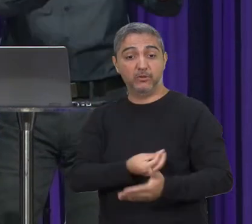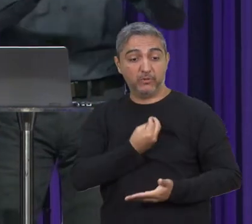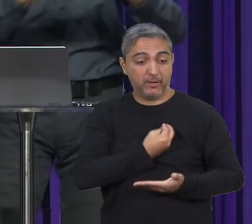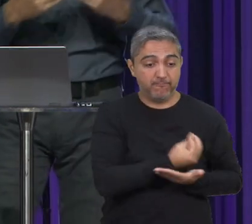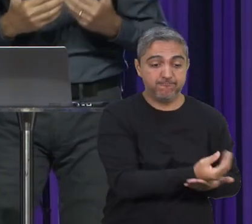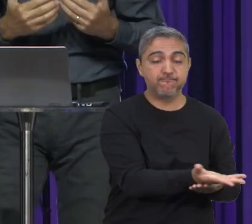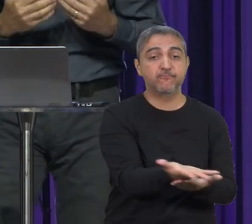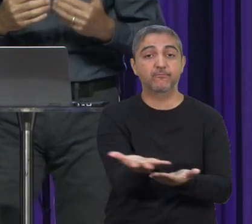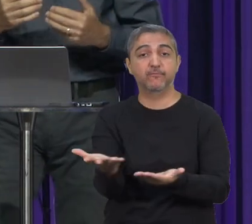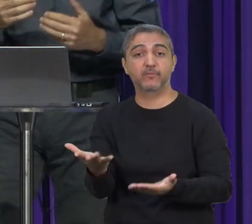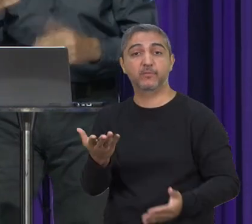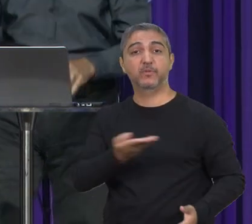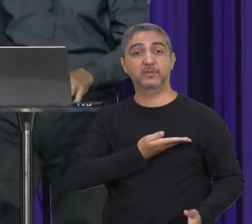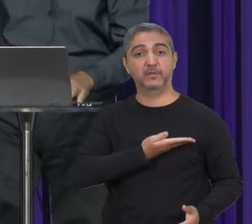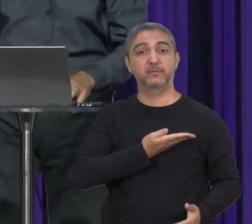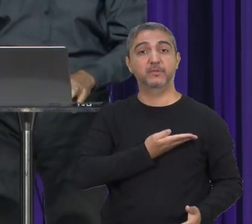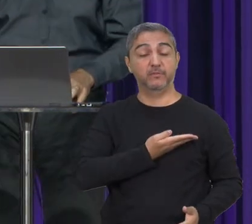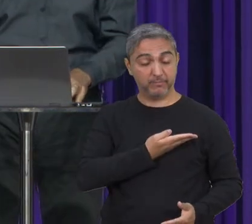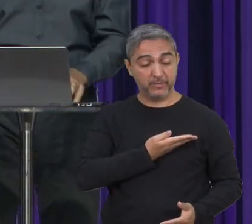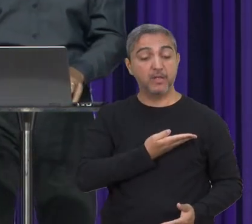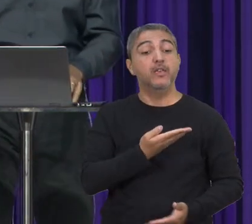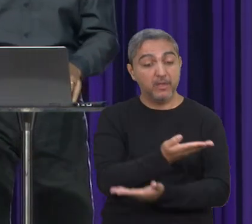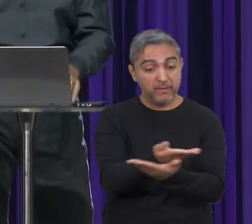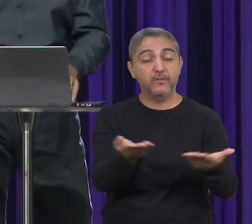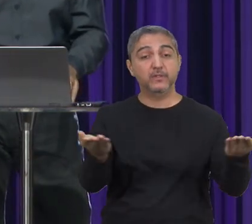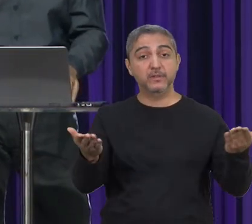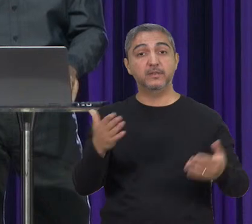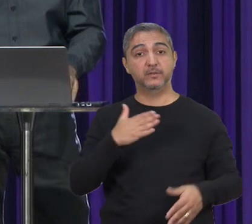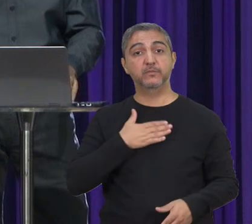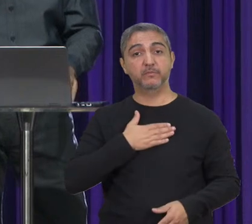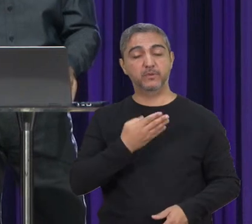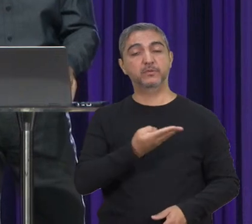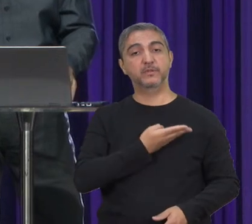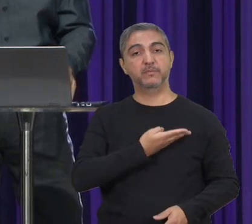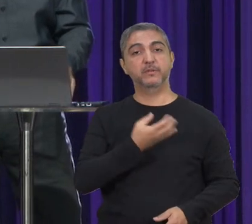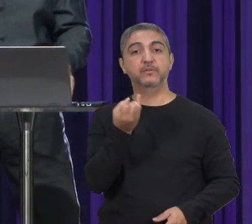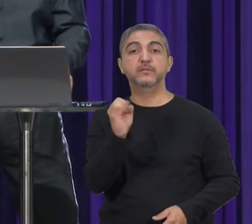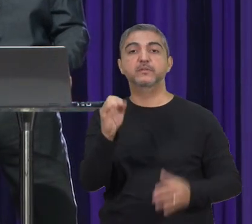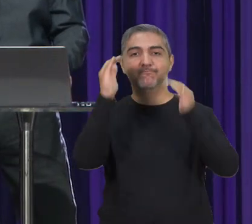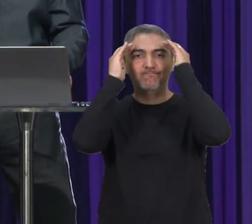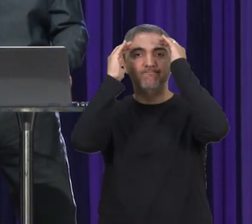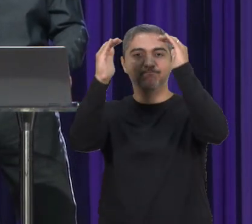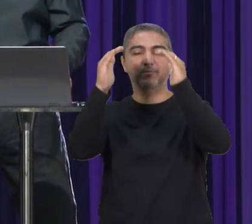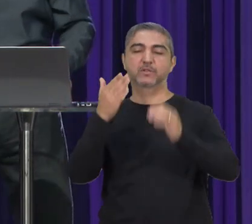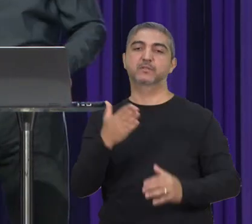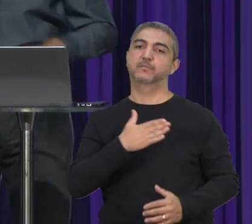E vocês serão meus amigos se fizerem o que eu ordeno.